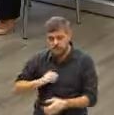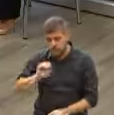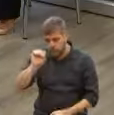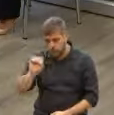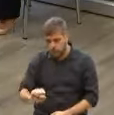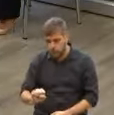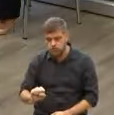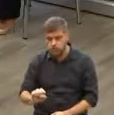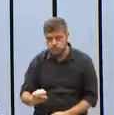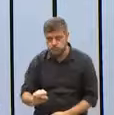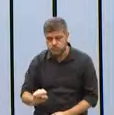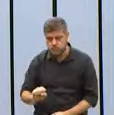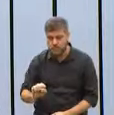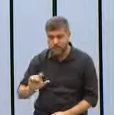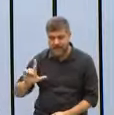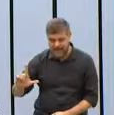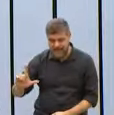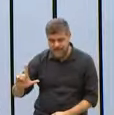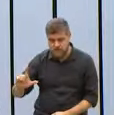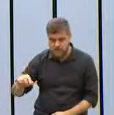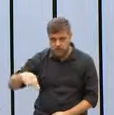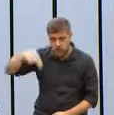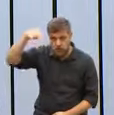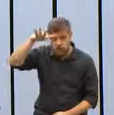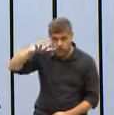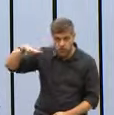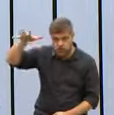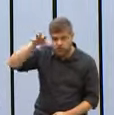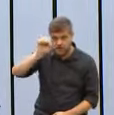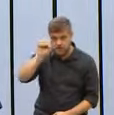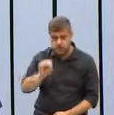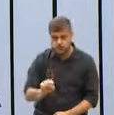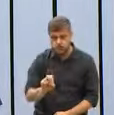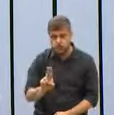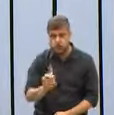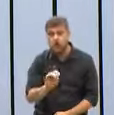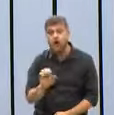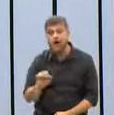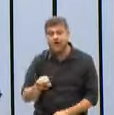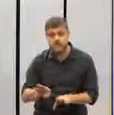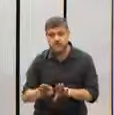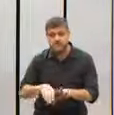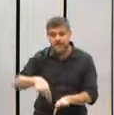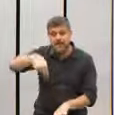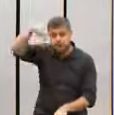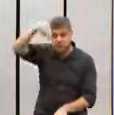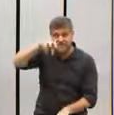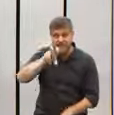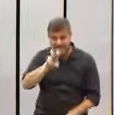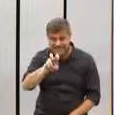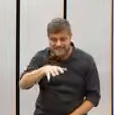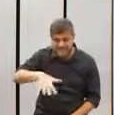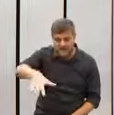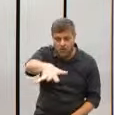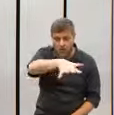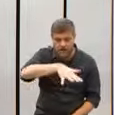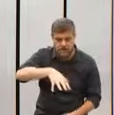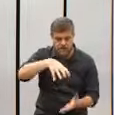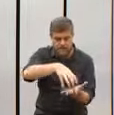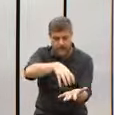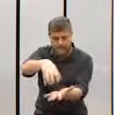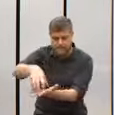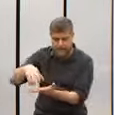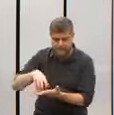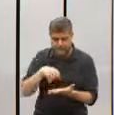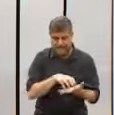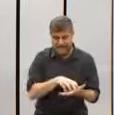Sul, região Leste, região Noroeste, Sudoeste e região Norte. As 5 regiões de Campinas. Tá, os 4,